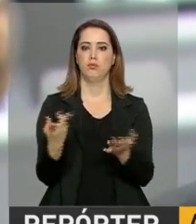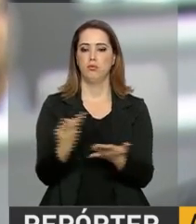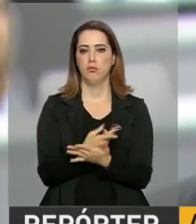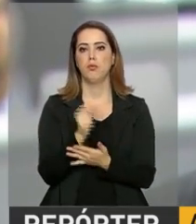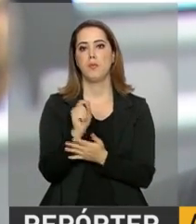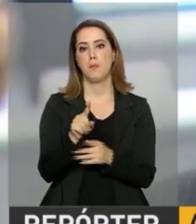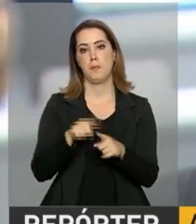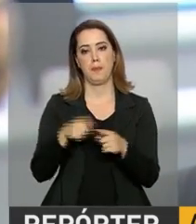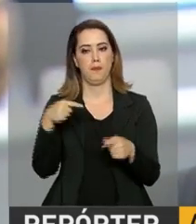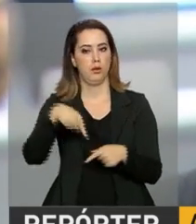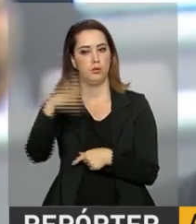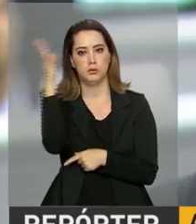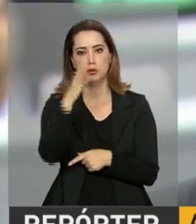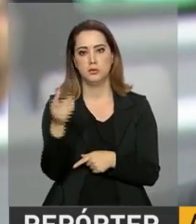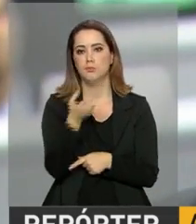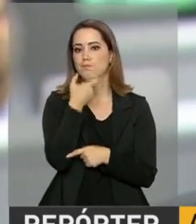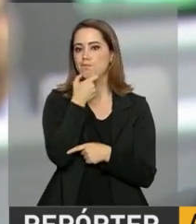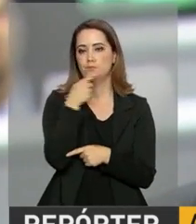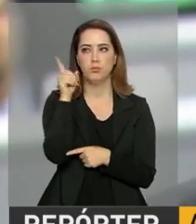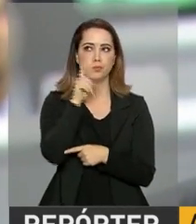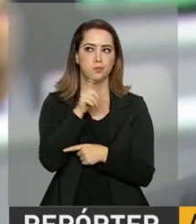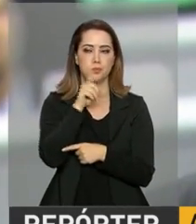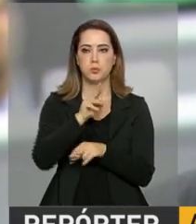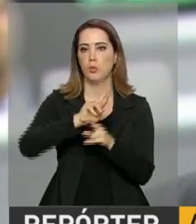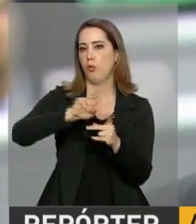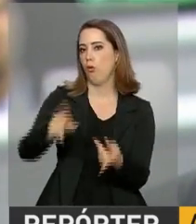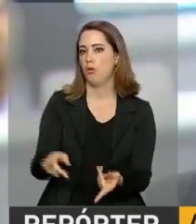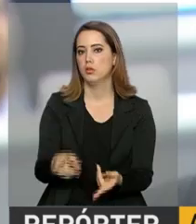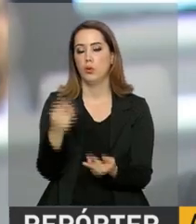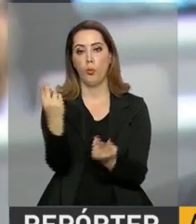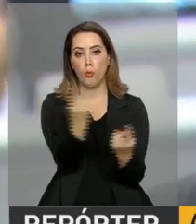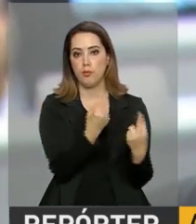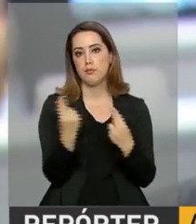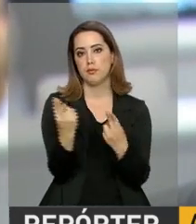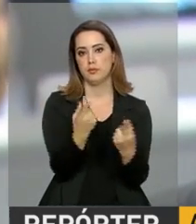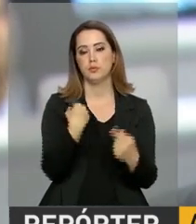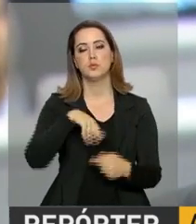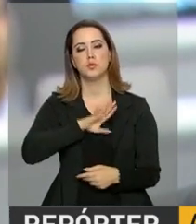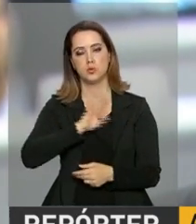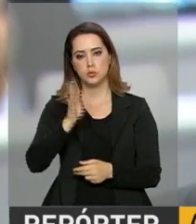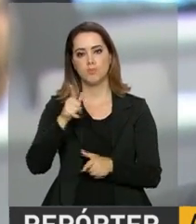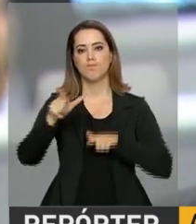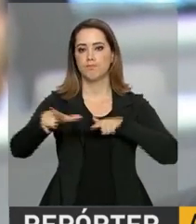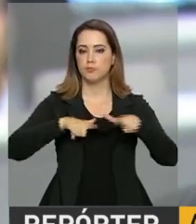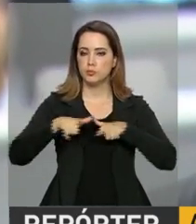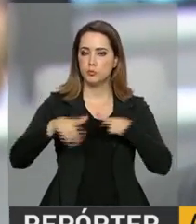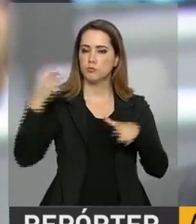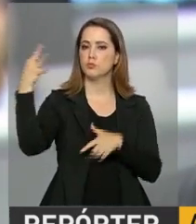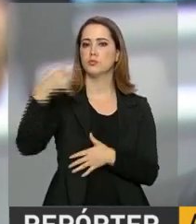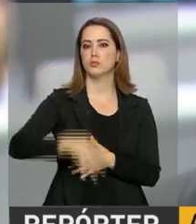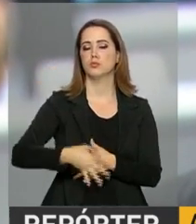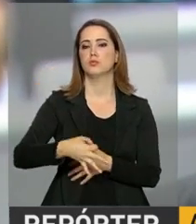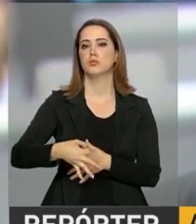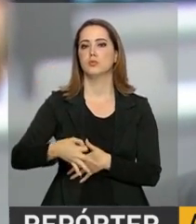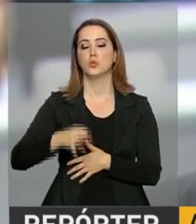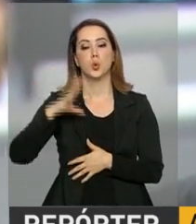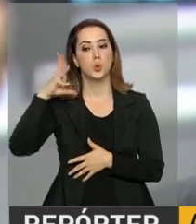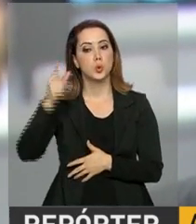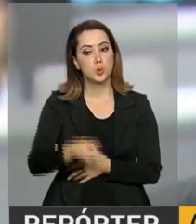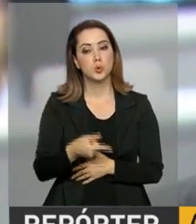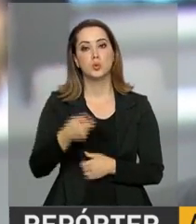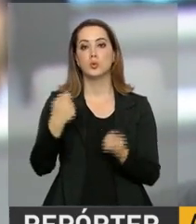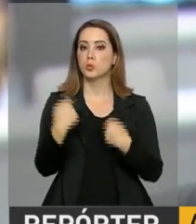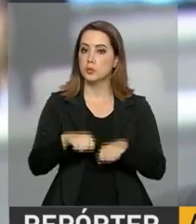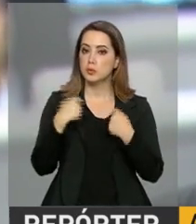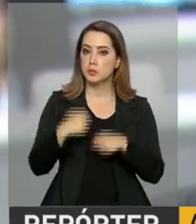Unidos, Europa. O que eu posso afirmar é que nós fizemos a lição de casa, ou seja, tudo de mais